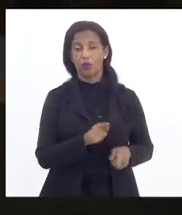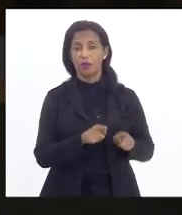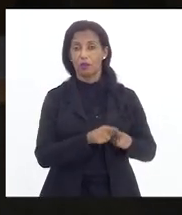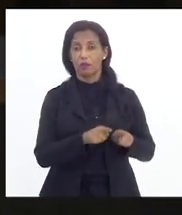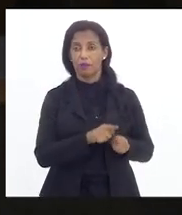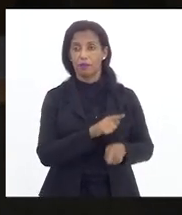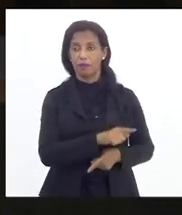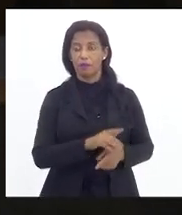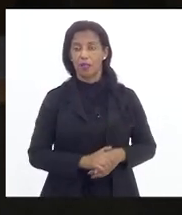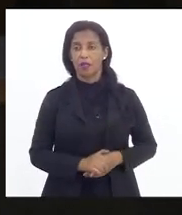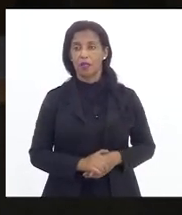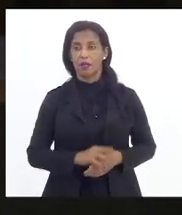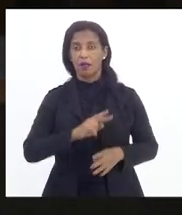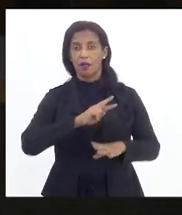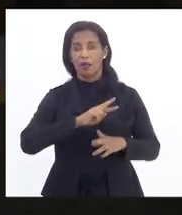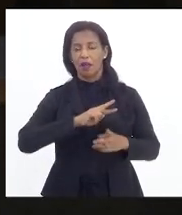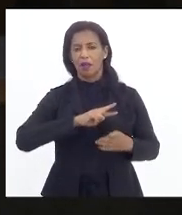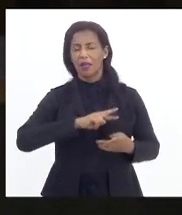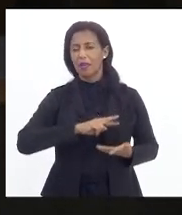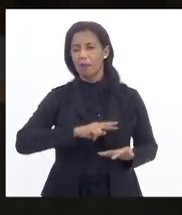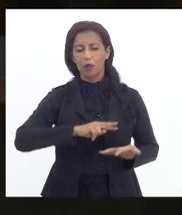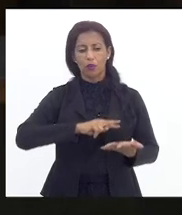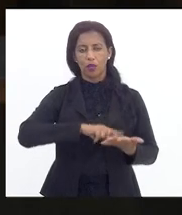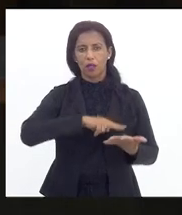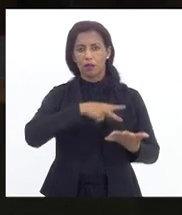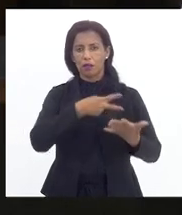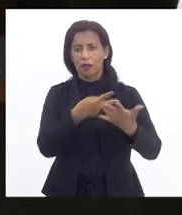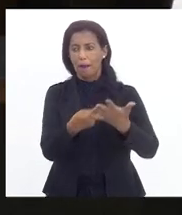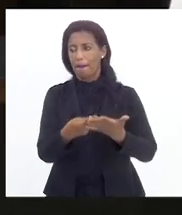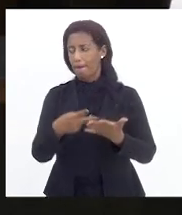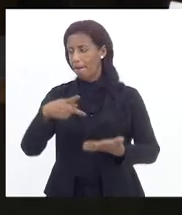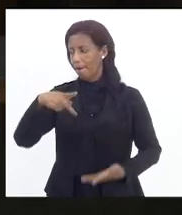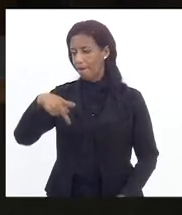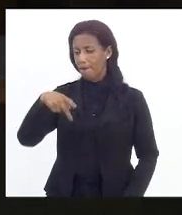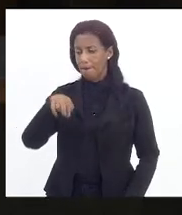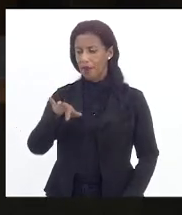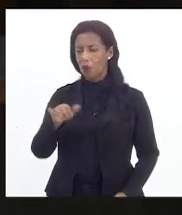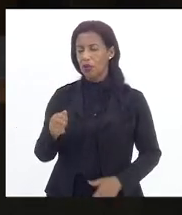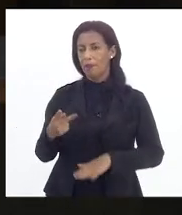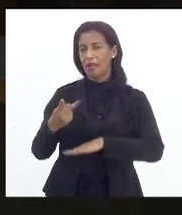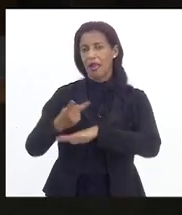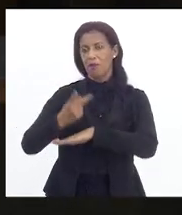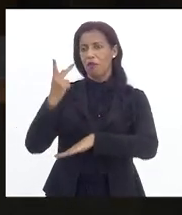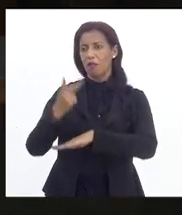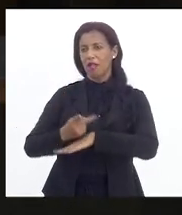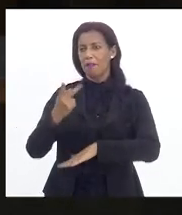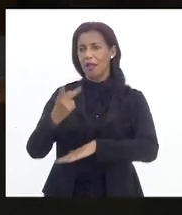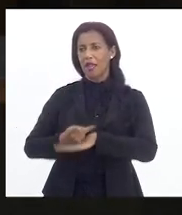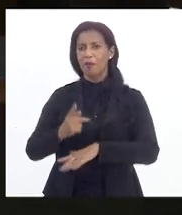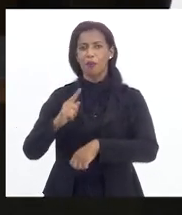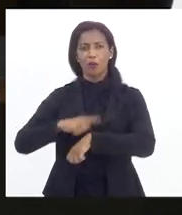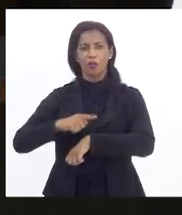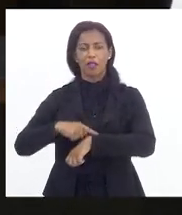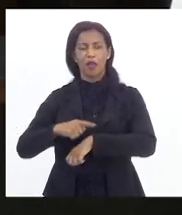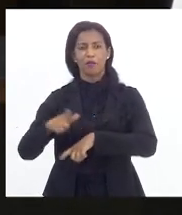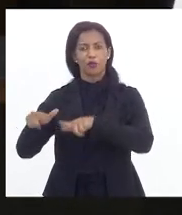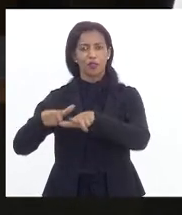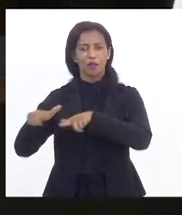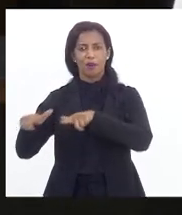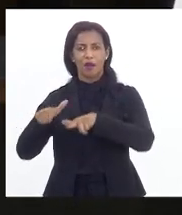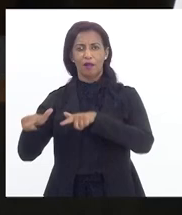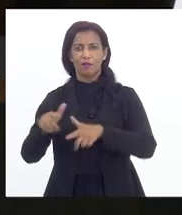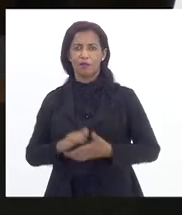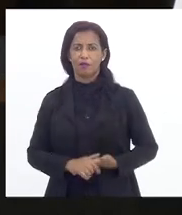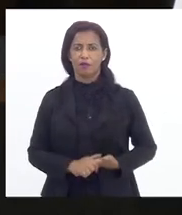hipótese da conversão em pecúnia de licenças e abonos por tempo de serviço e Manteve a